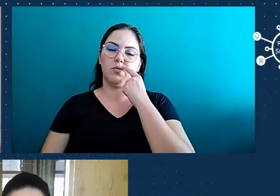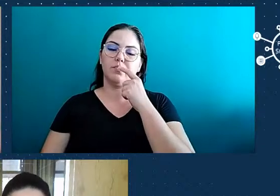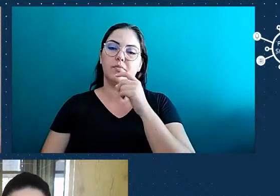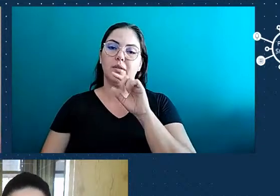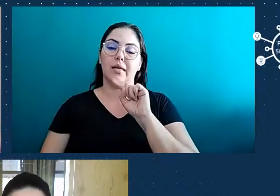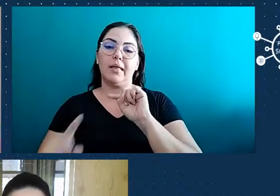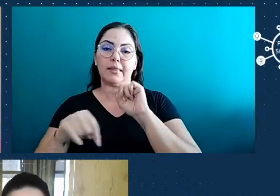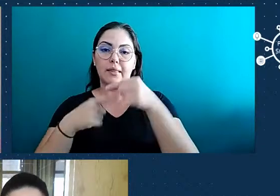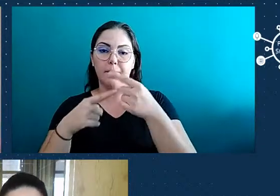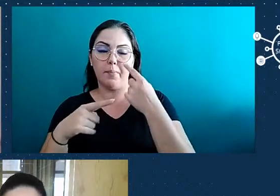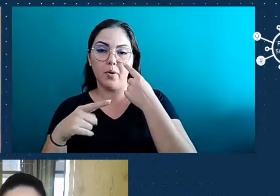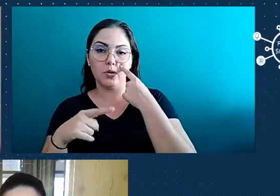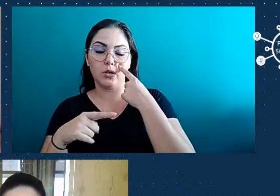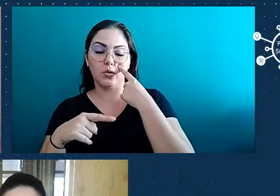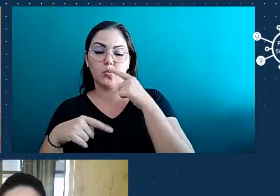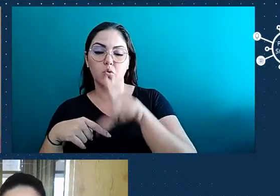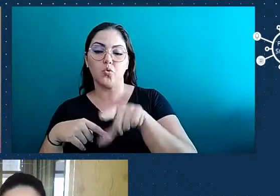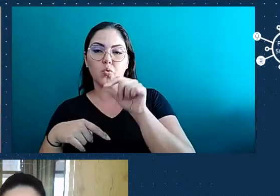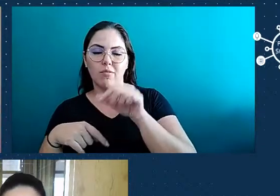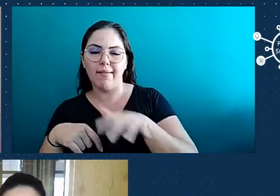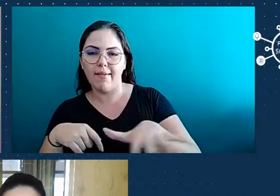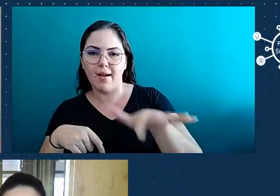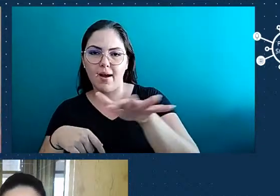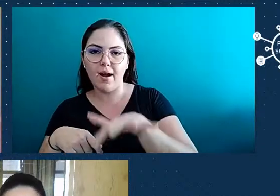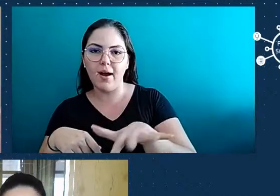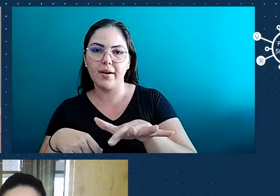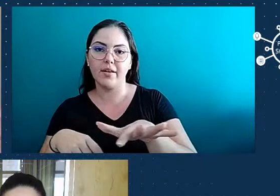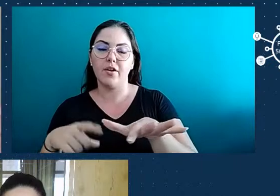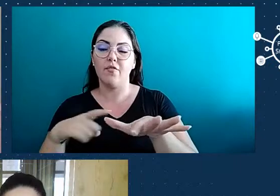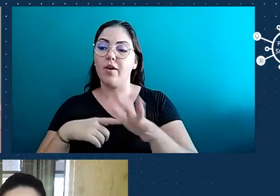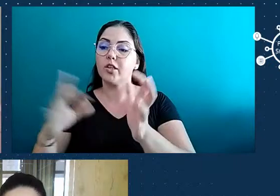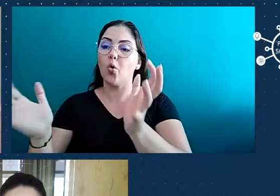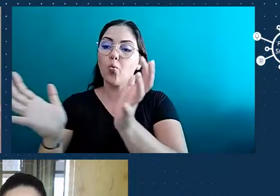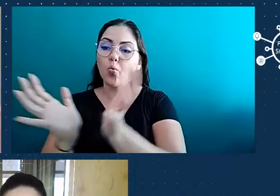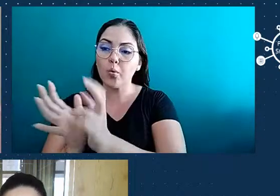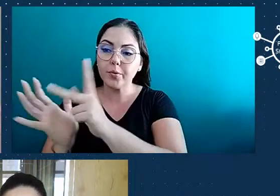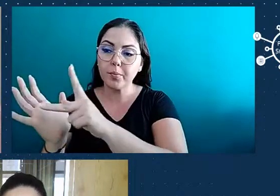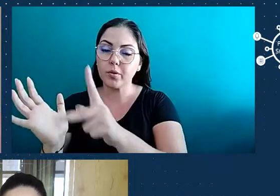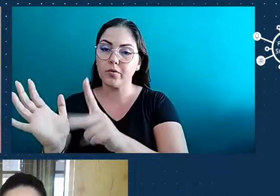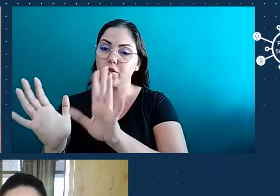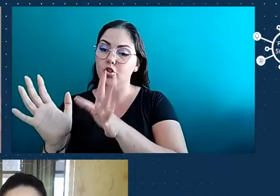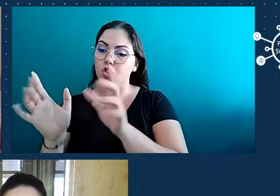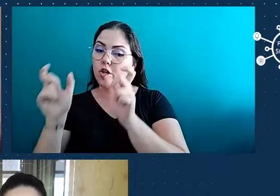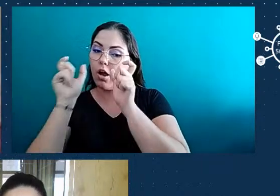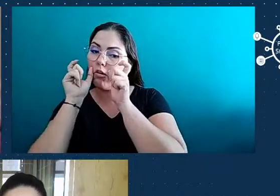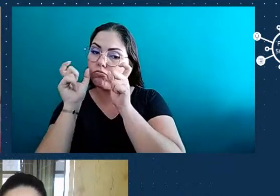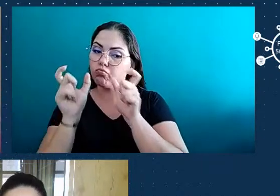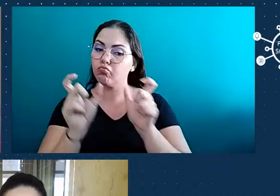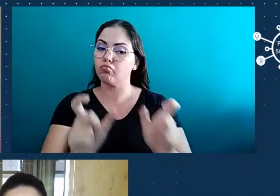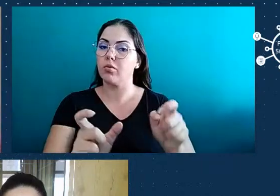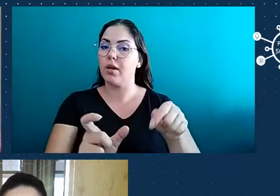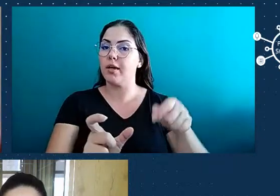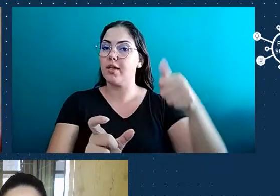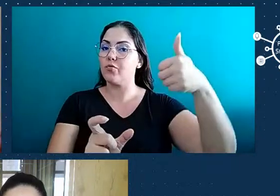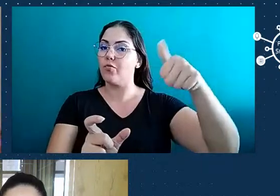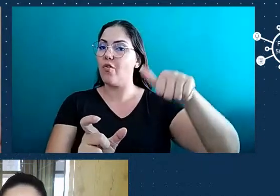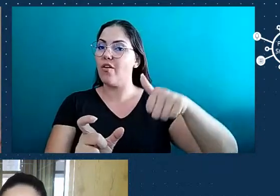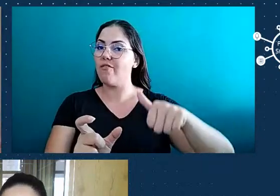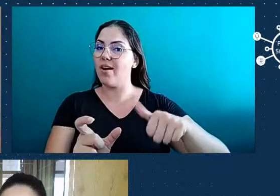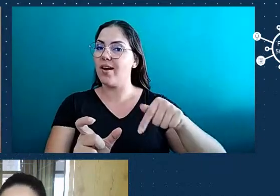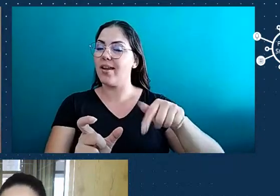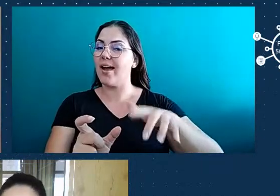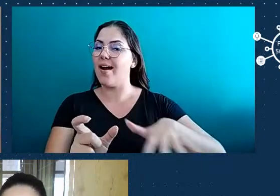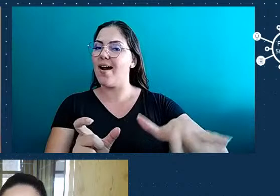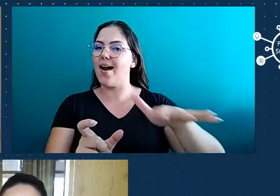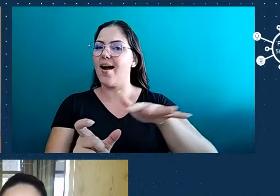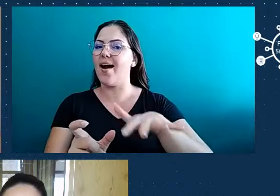de professores daquela linha que vão olhar para o seu projeto, porque eles vão analisar, entre outras coisas, se